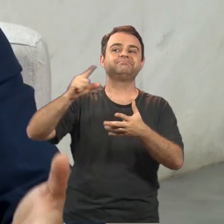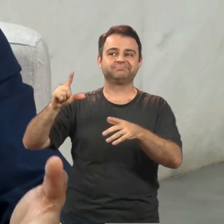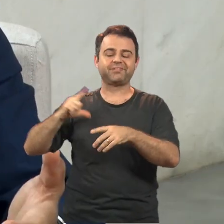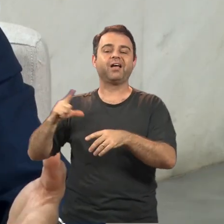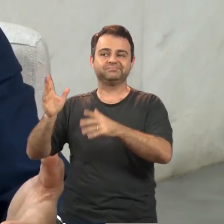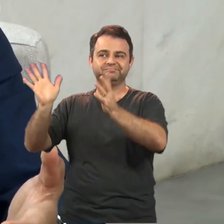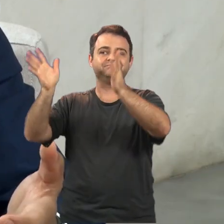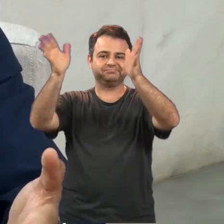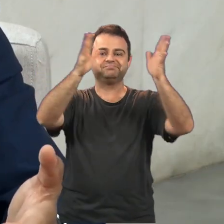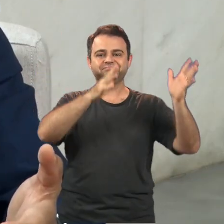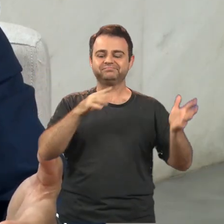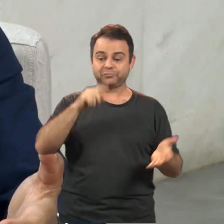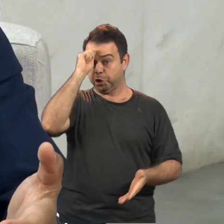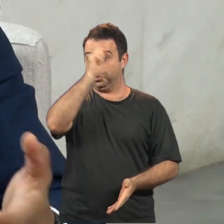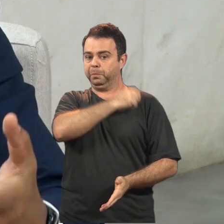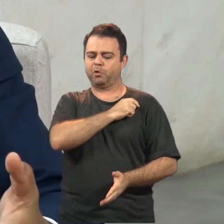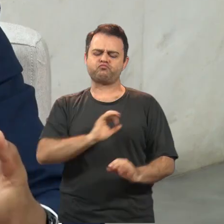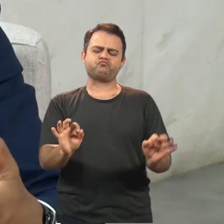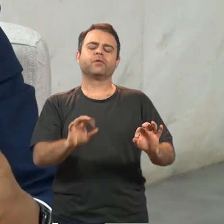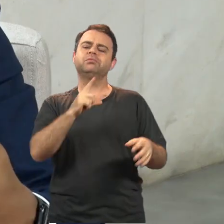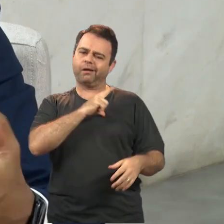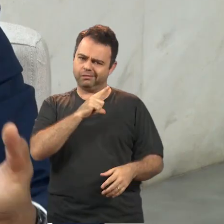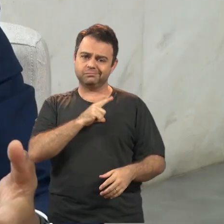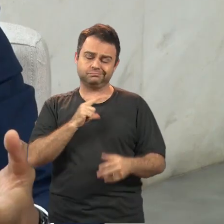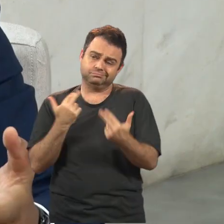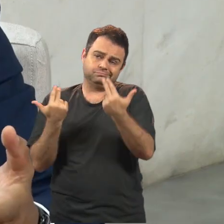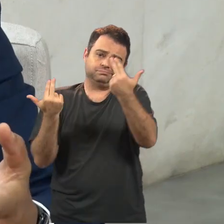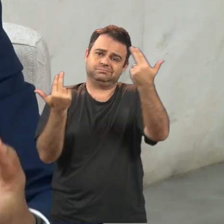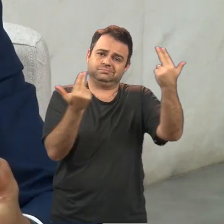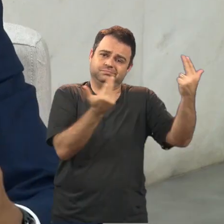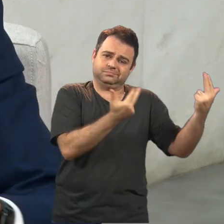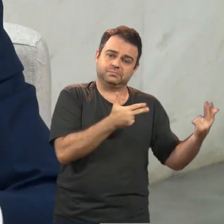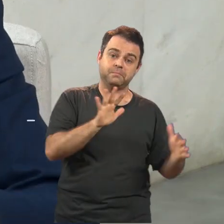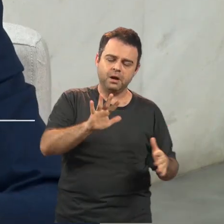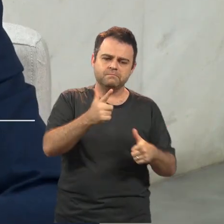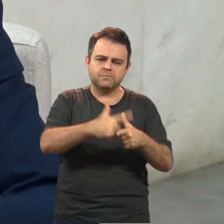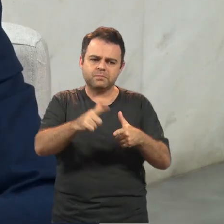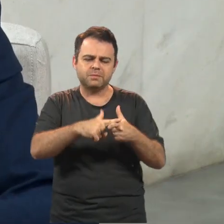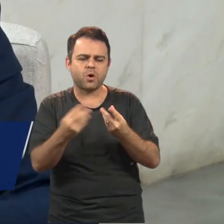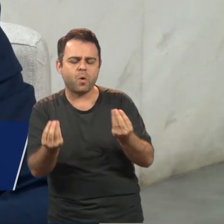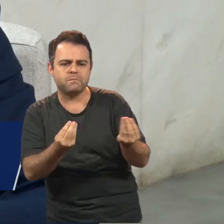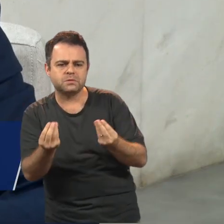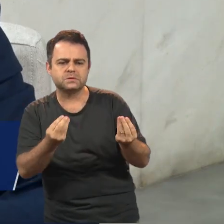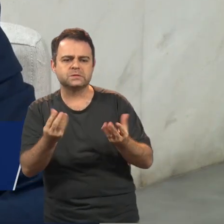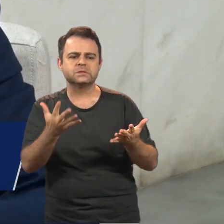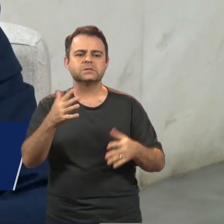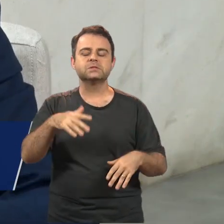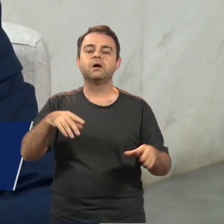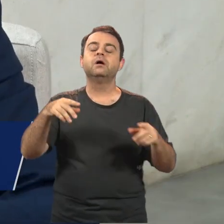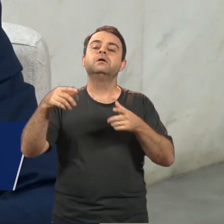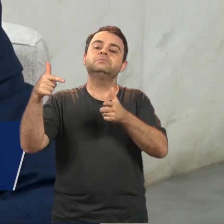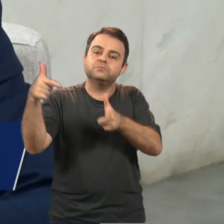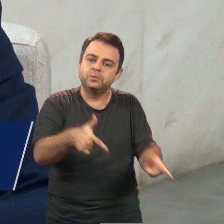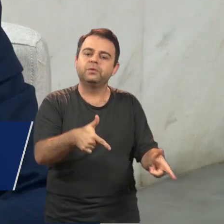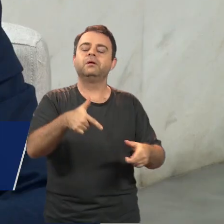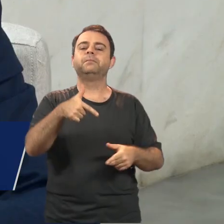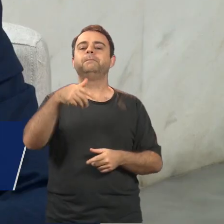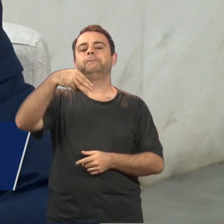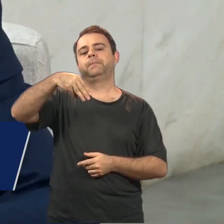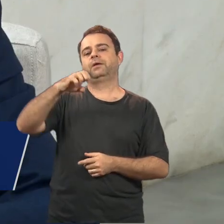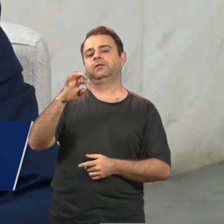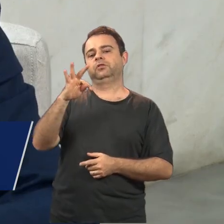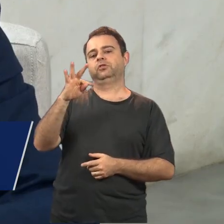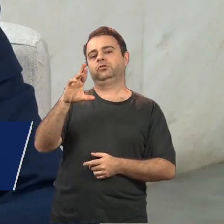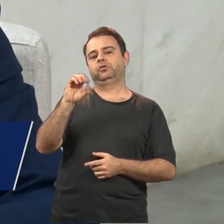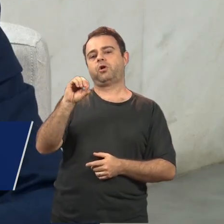lidar de frente com esses problemas de uma grande metrópole, de uma grande cidade. A questão é como lidar com essa situação, como ter, de fato,